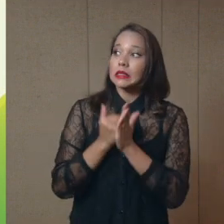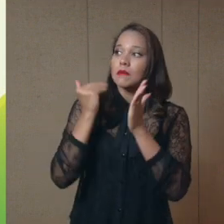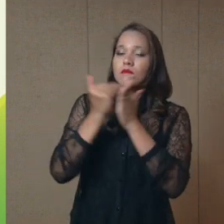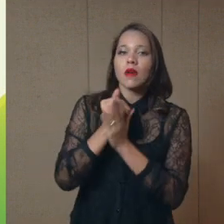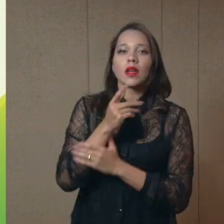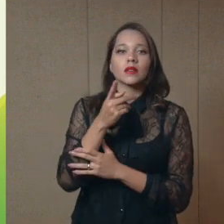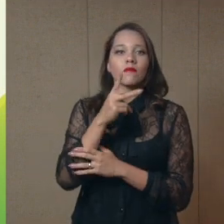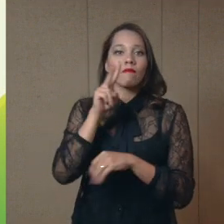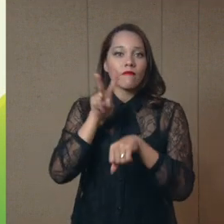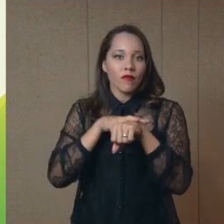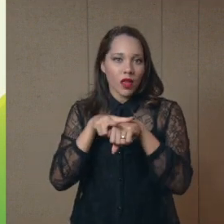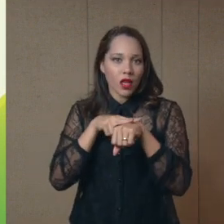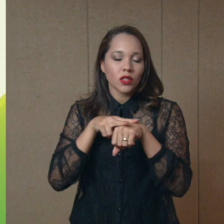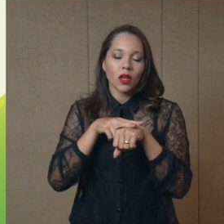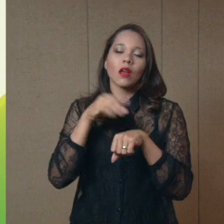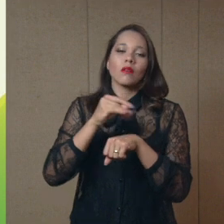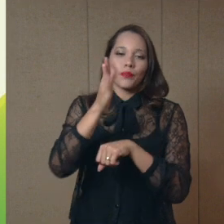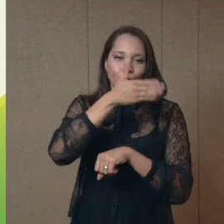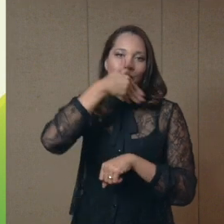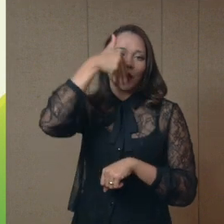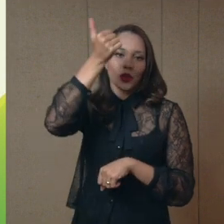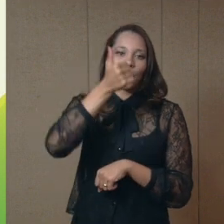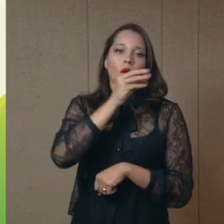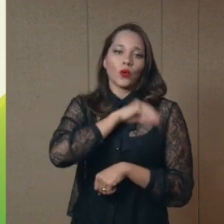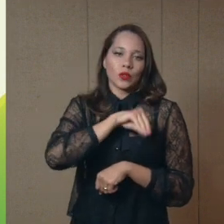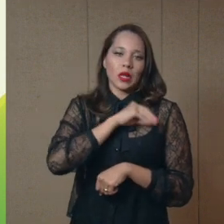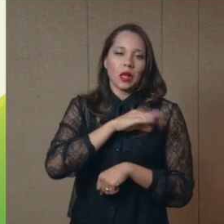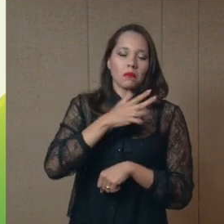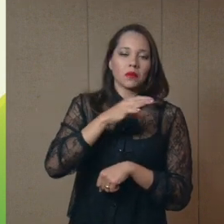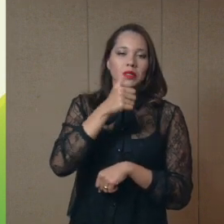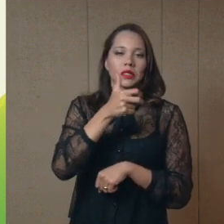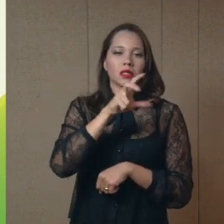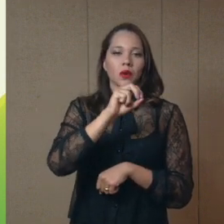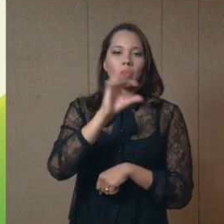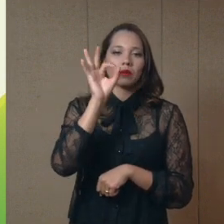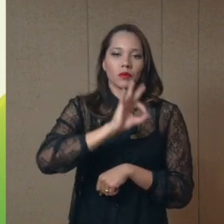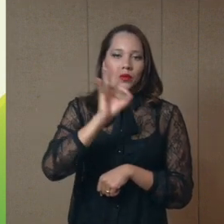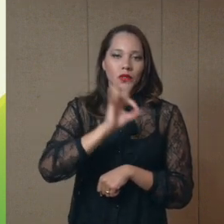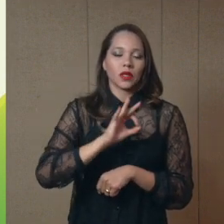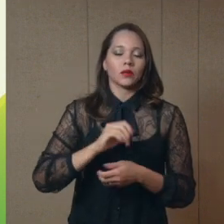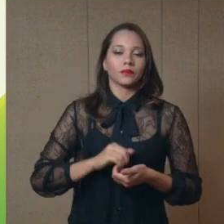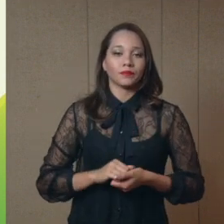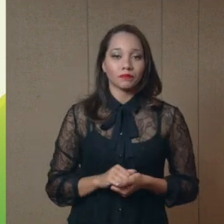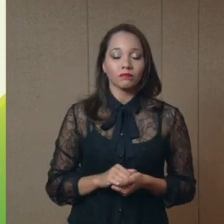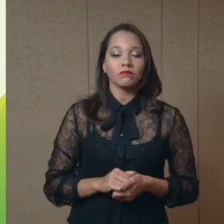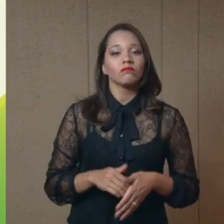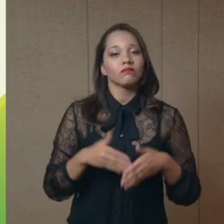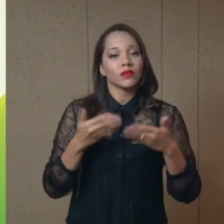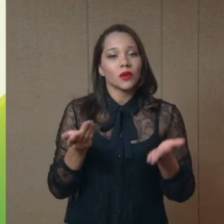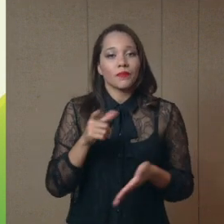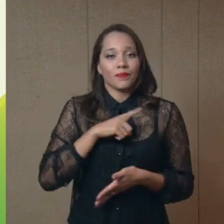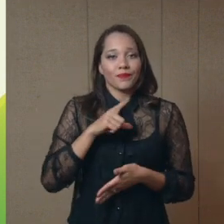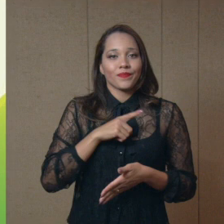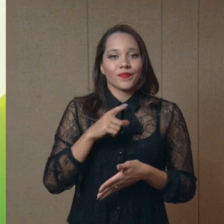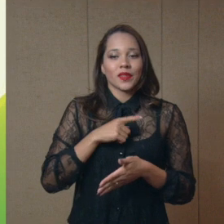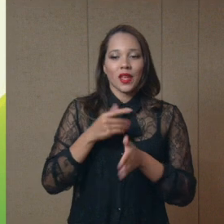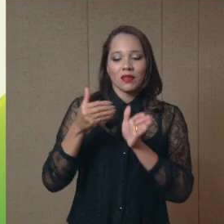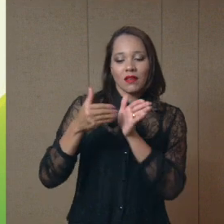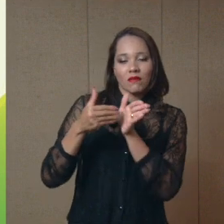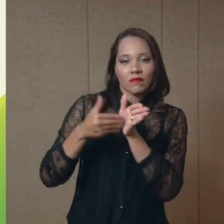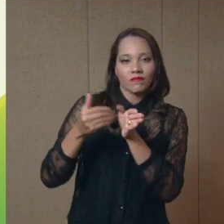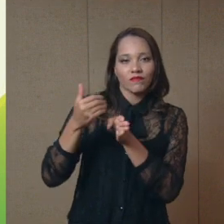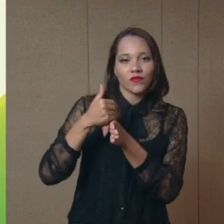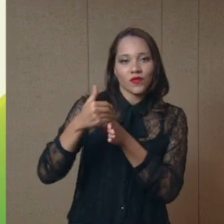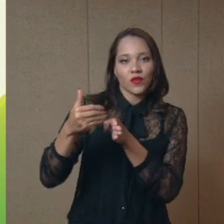verde escuro é melhores são esses rendimentos a partir de 150 por cento da renda nacional então nós temos na faixa de fronteira